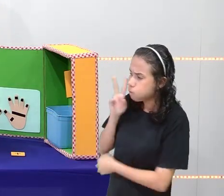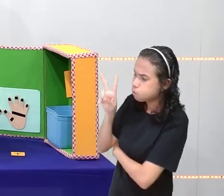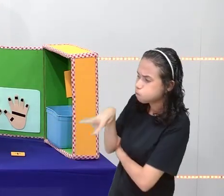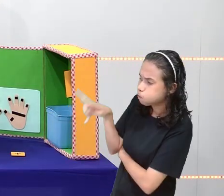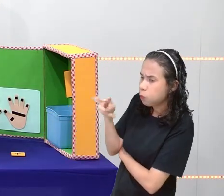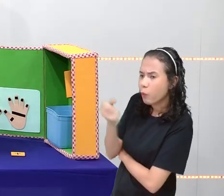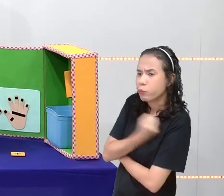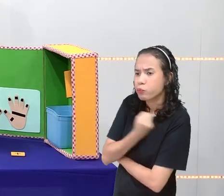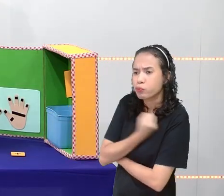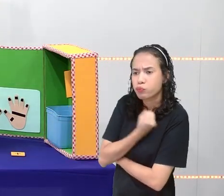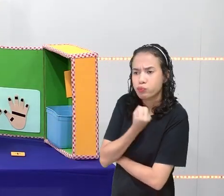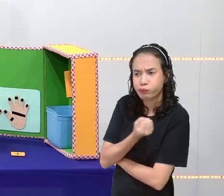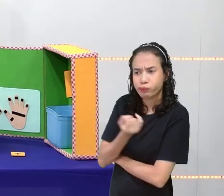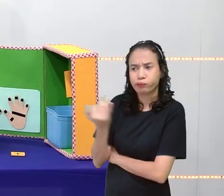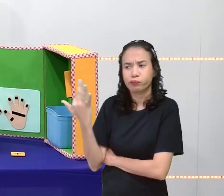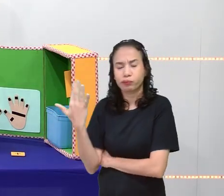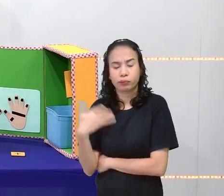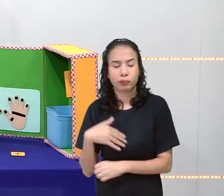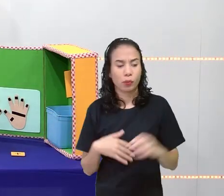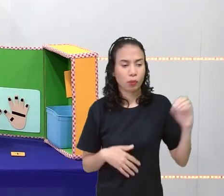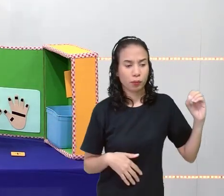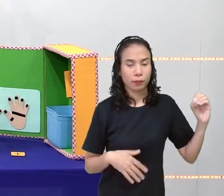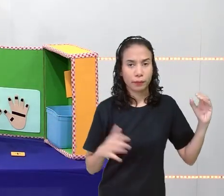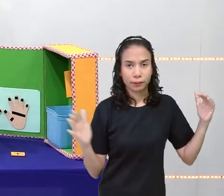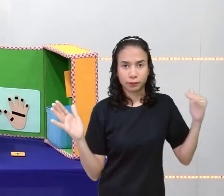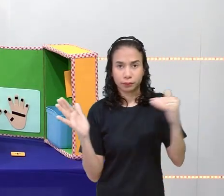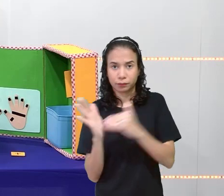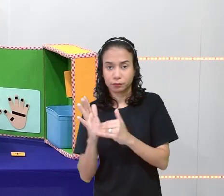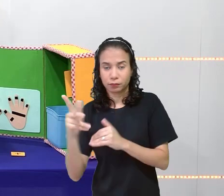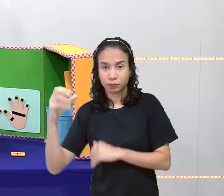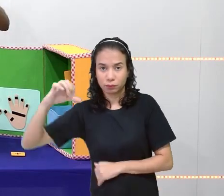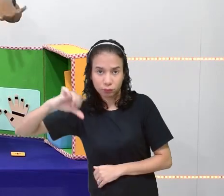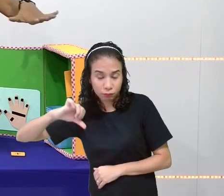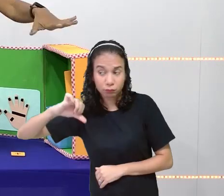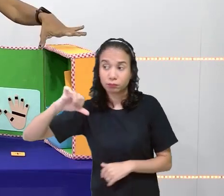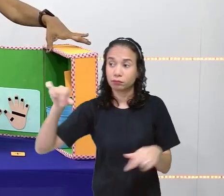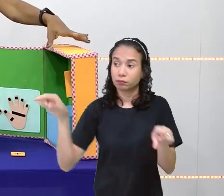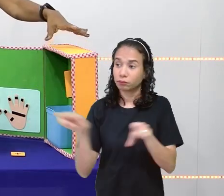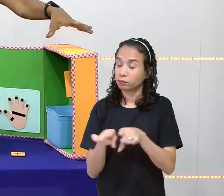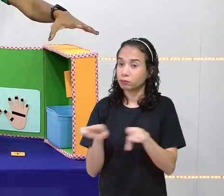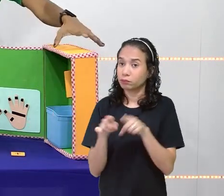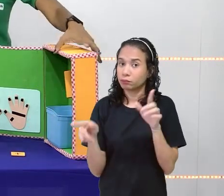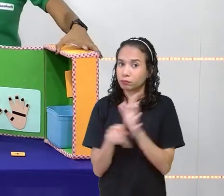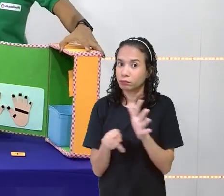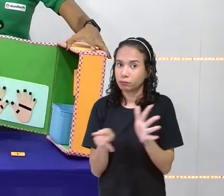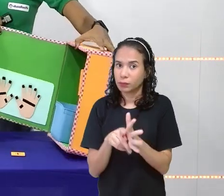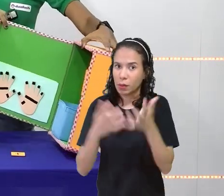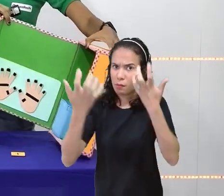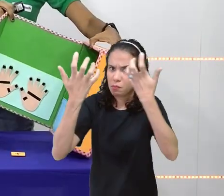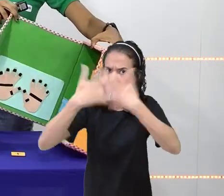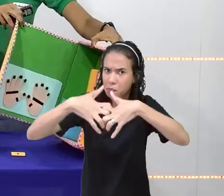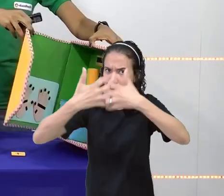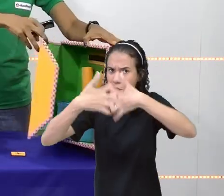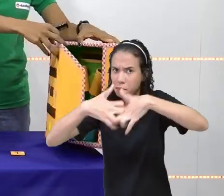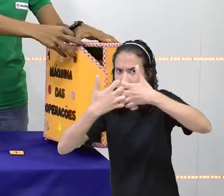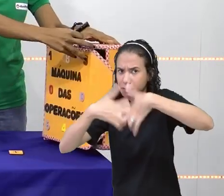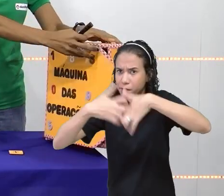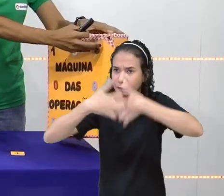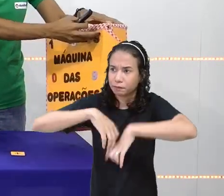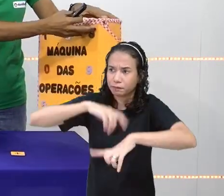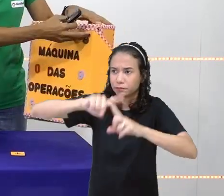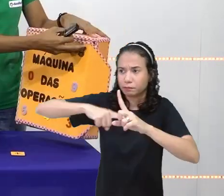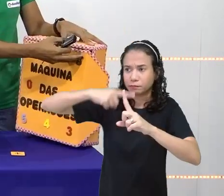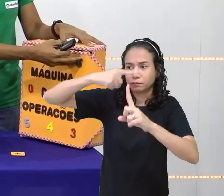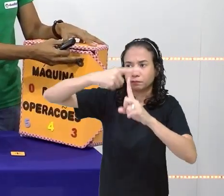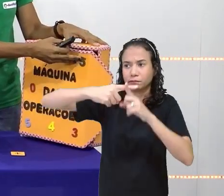números, né? Que vai do zero ao nove. Tenho aqui a máquina da adição. Olha